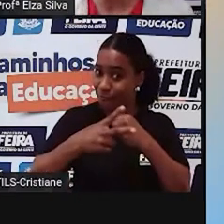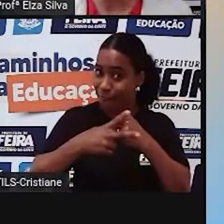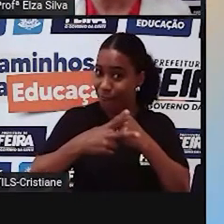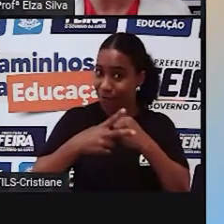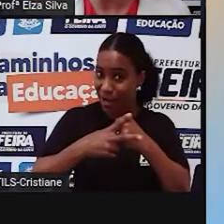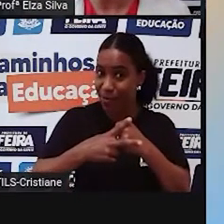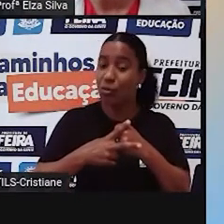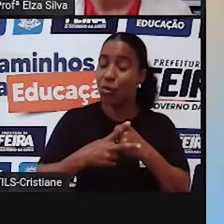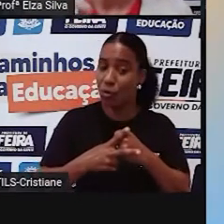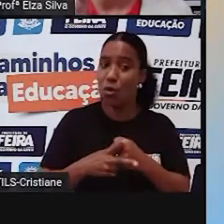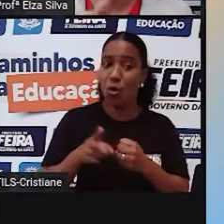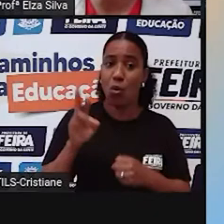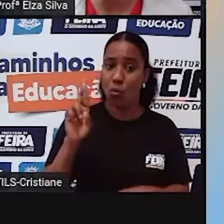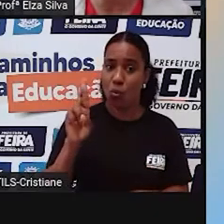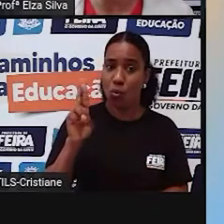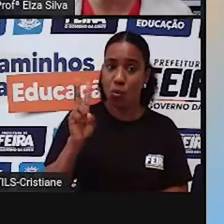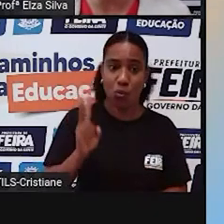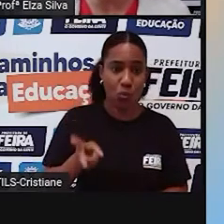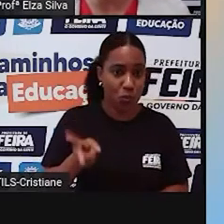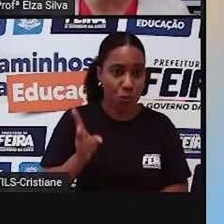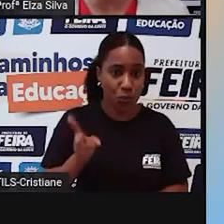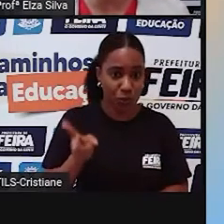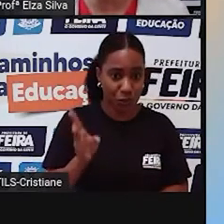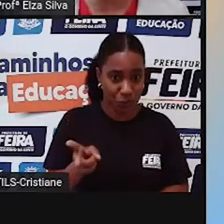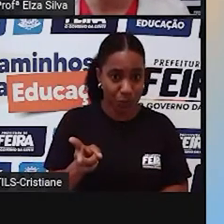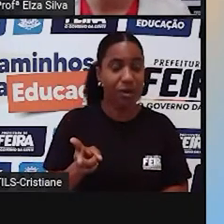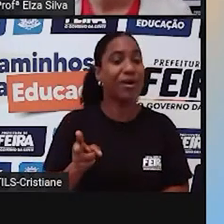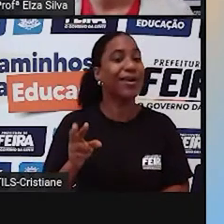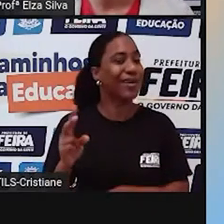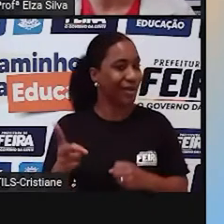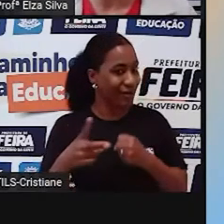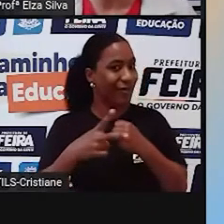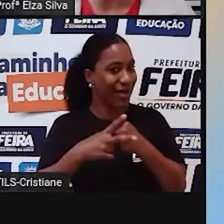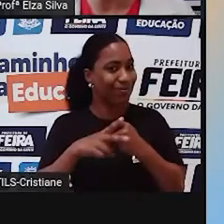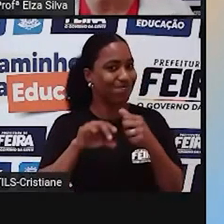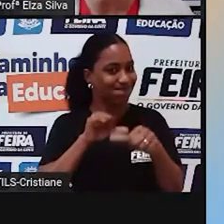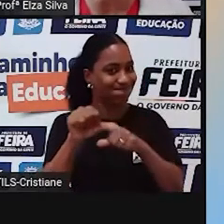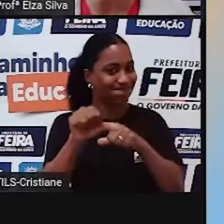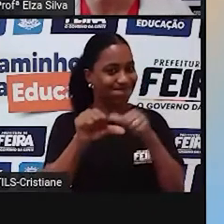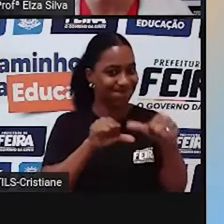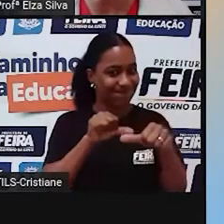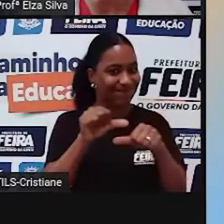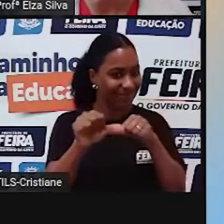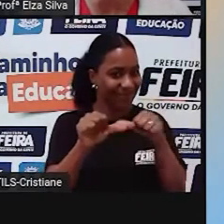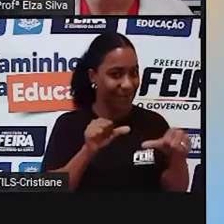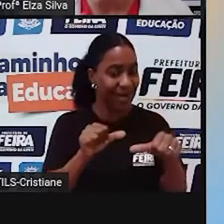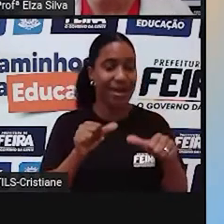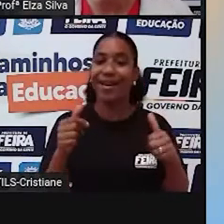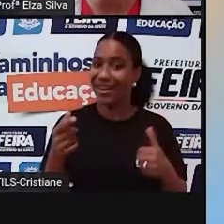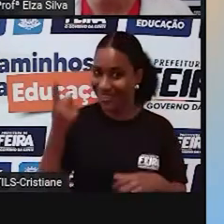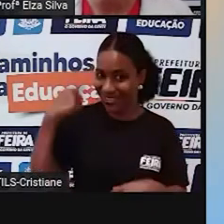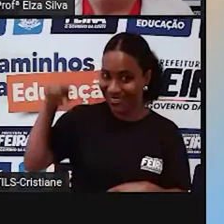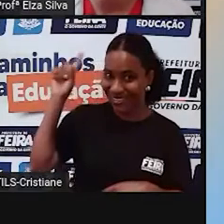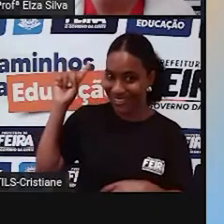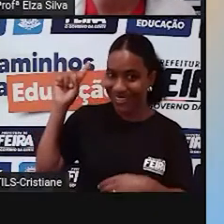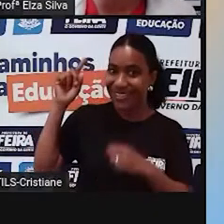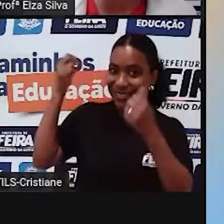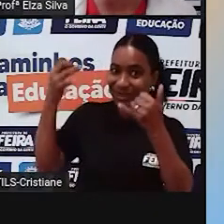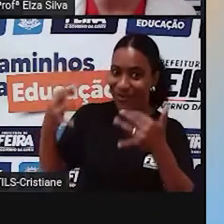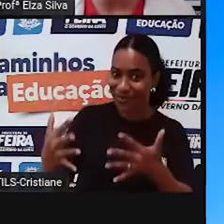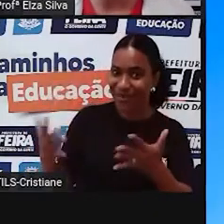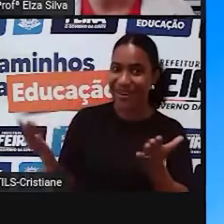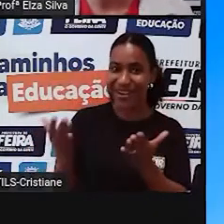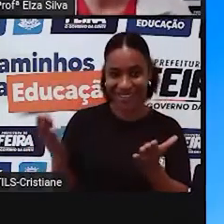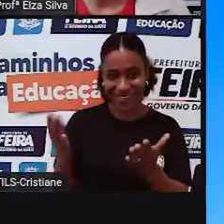e irregulares. Lembra que nós já estudamos sobre eles? Vamos agora aprender um pouquinho mais, ok? Let's